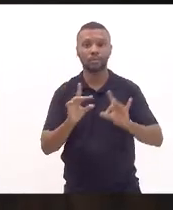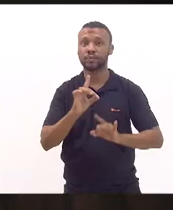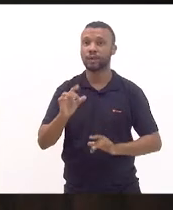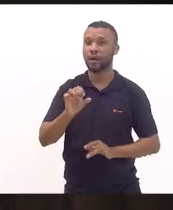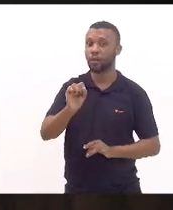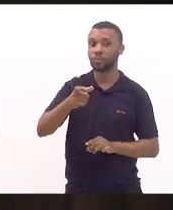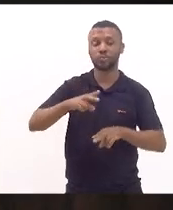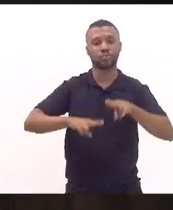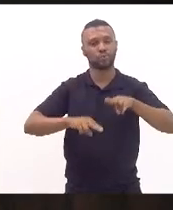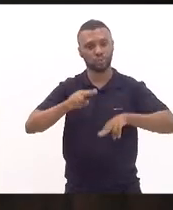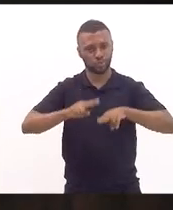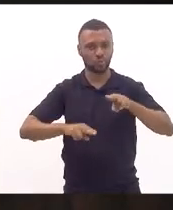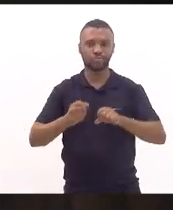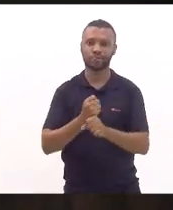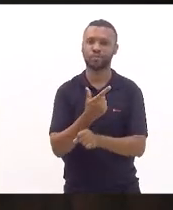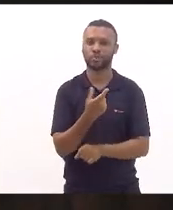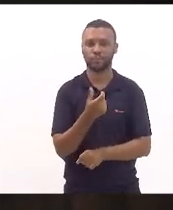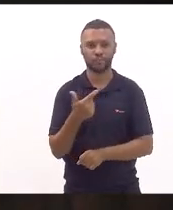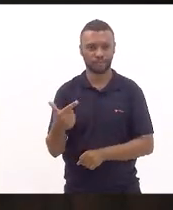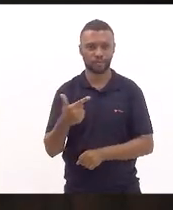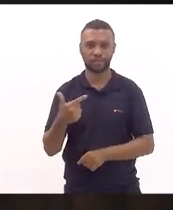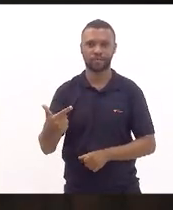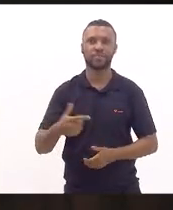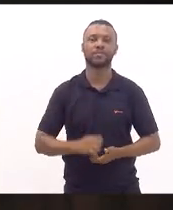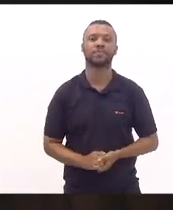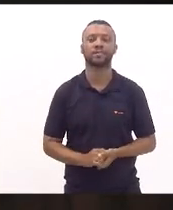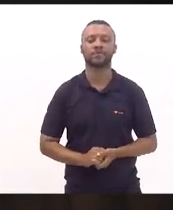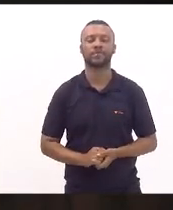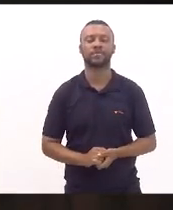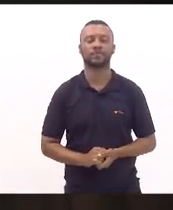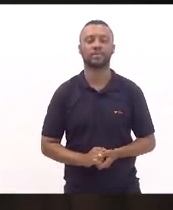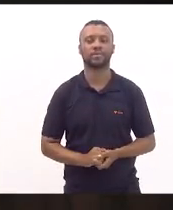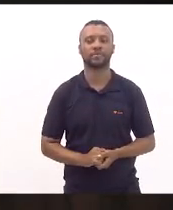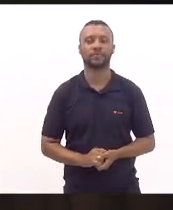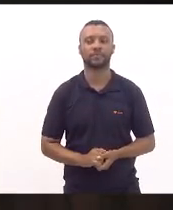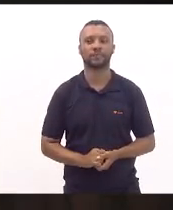8 de junho de 2022.